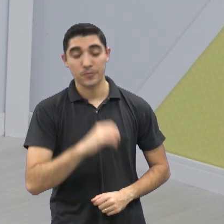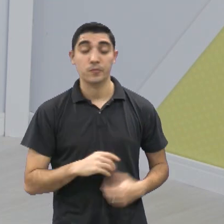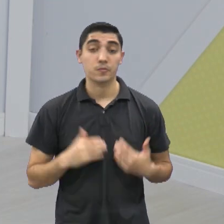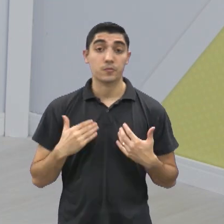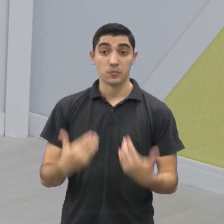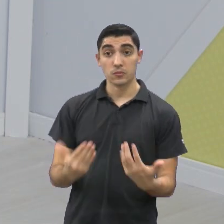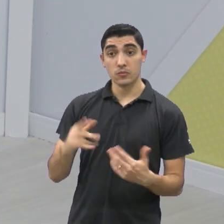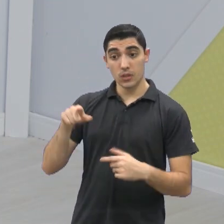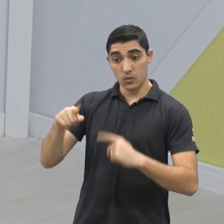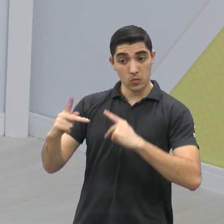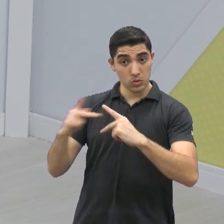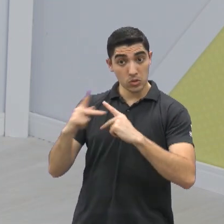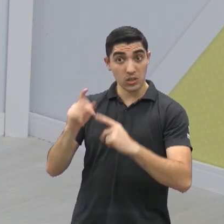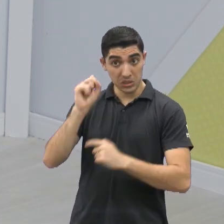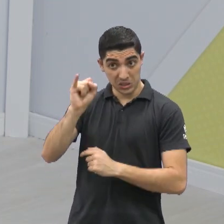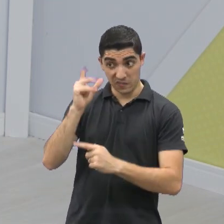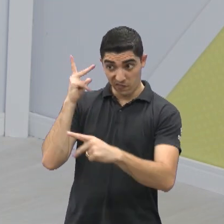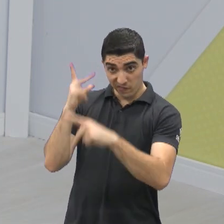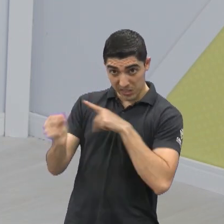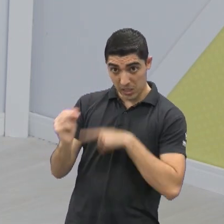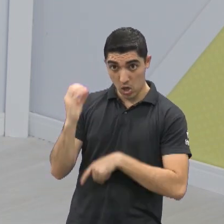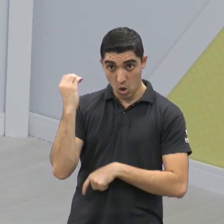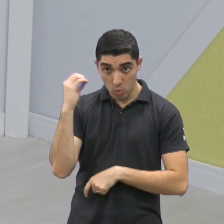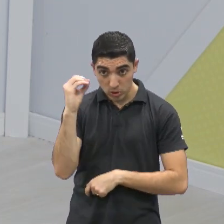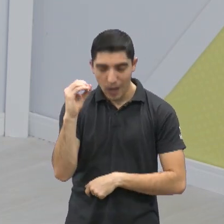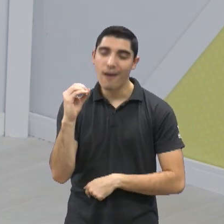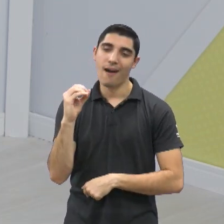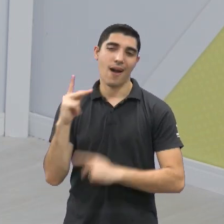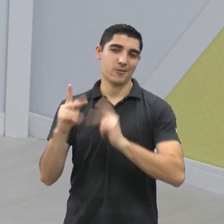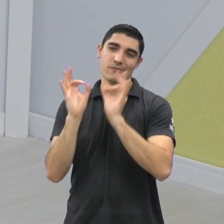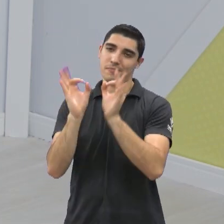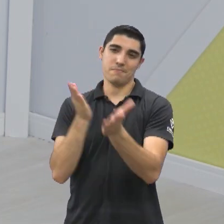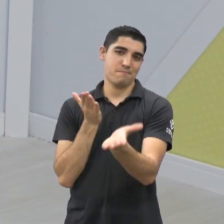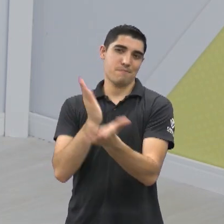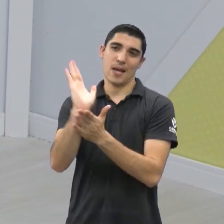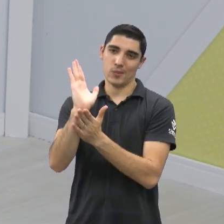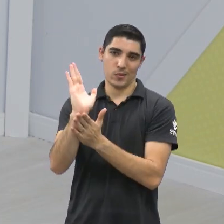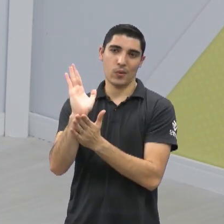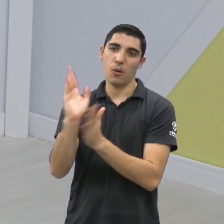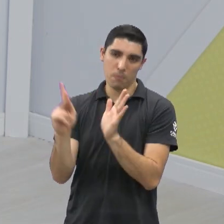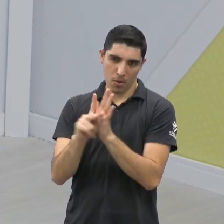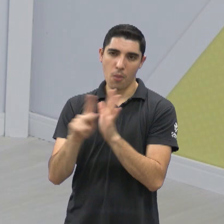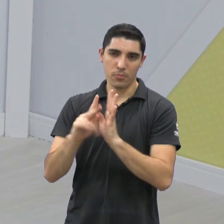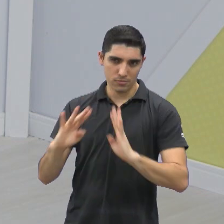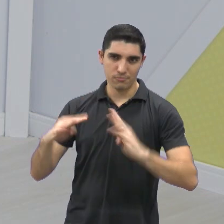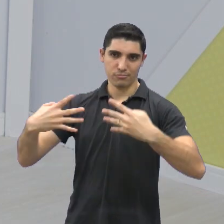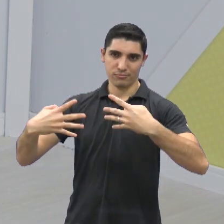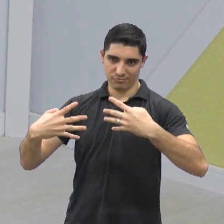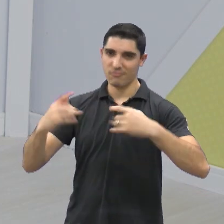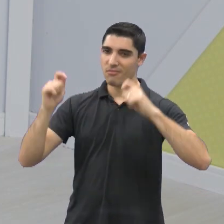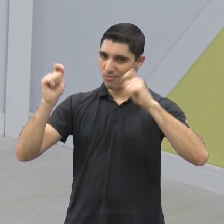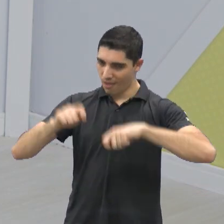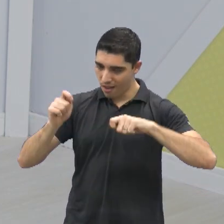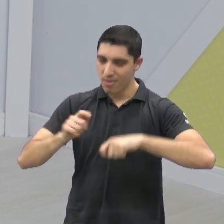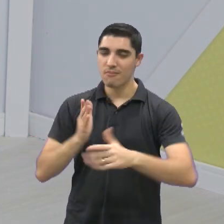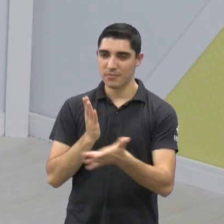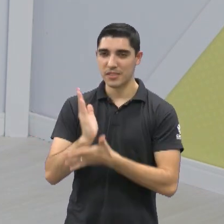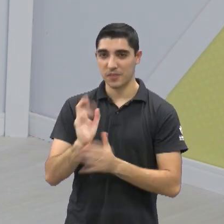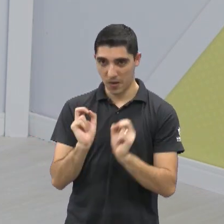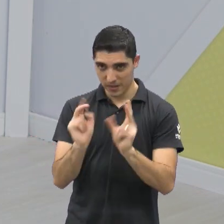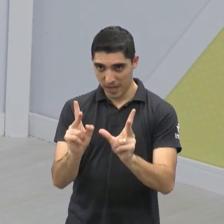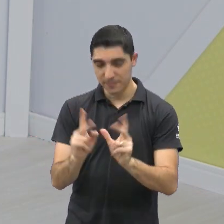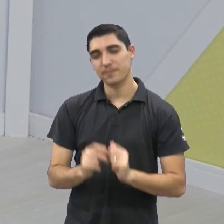José praticamente garante aí a sua classificação, a sua passagem para a fase de playoffs, né? Quartas de final do Campeonato Paulista, tá